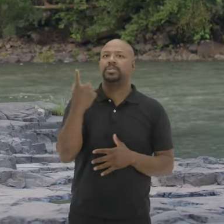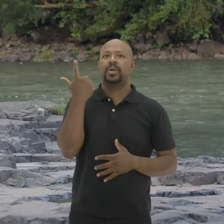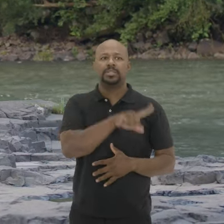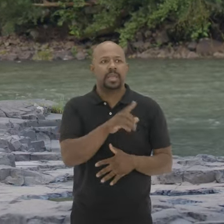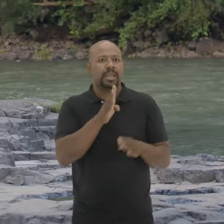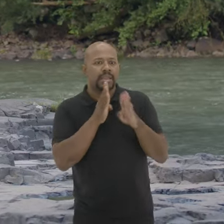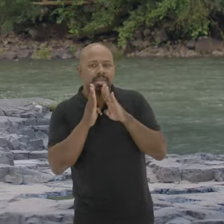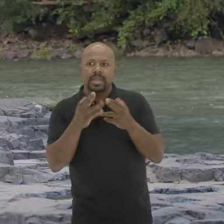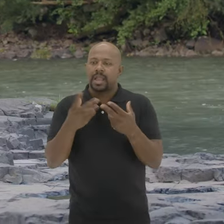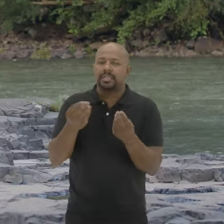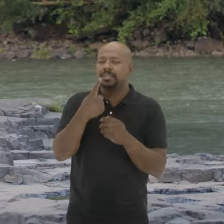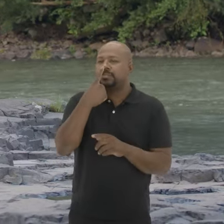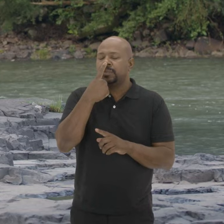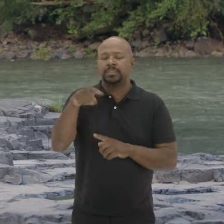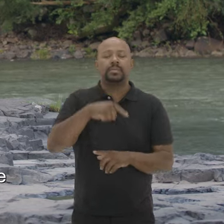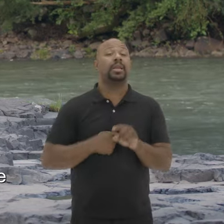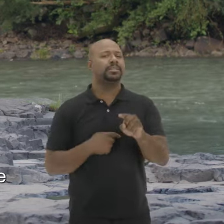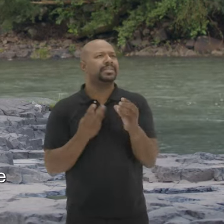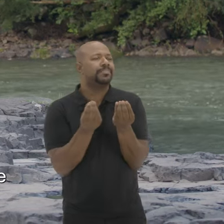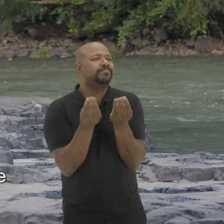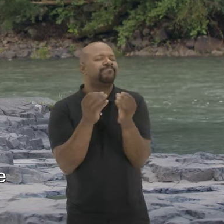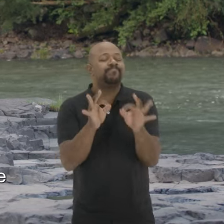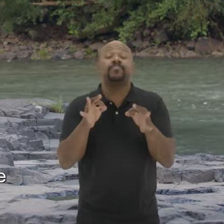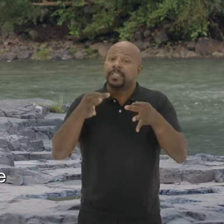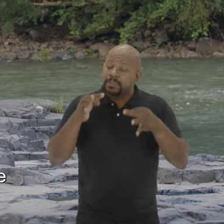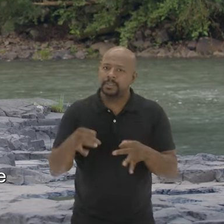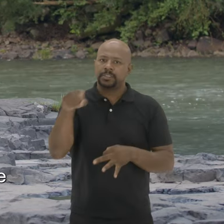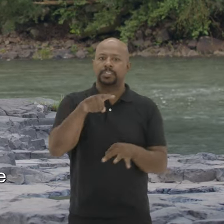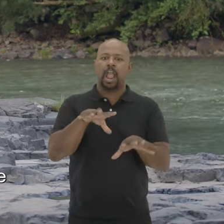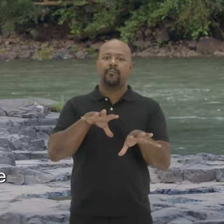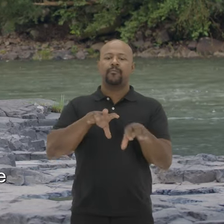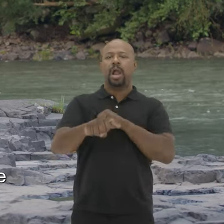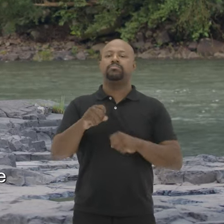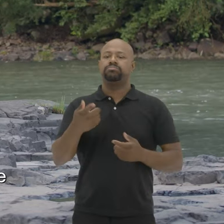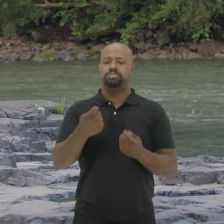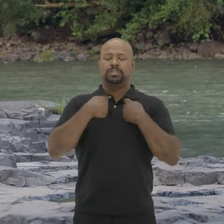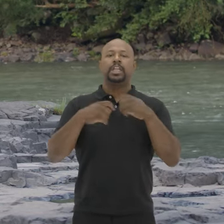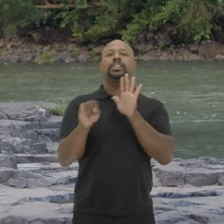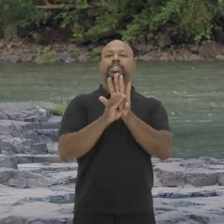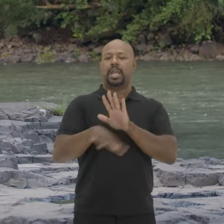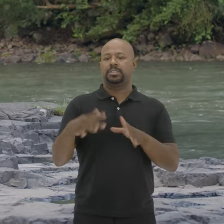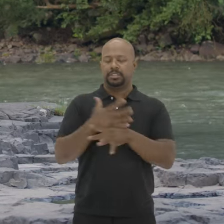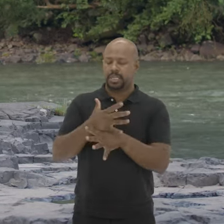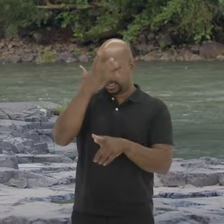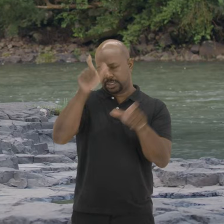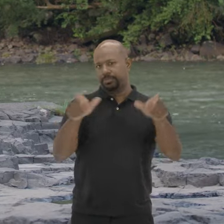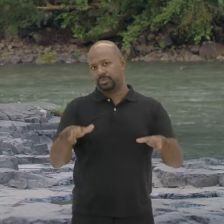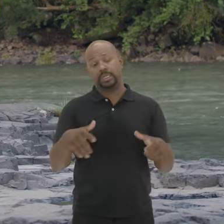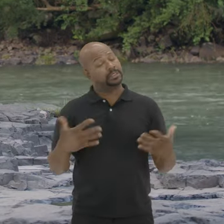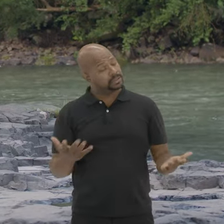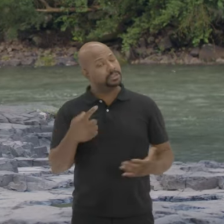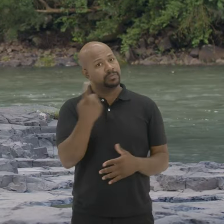quando a gente consegue romper isso se aproximar isso é muito peculiar e determinante na formação da identidade né da cidade das pessoas